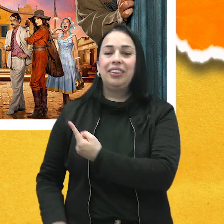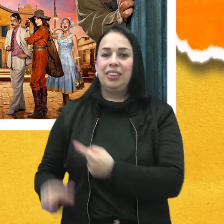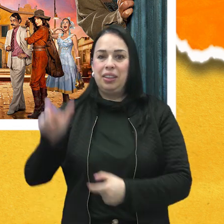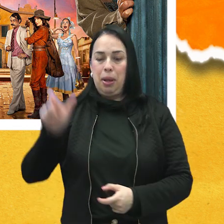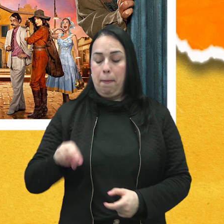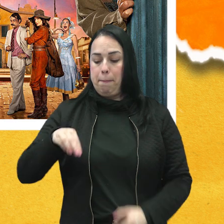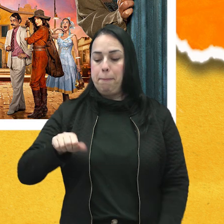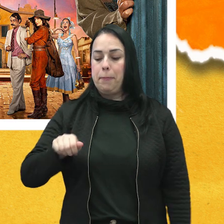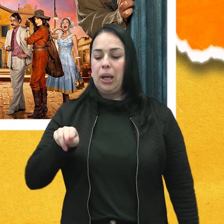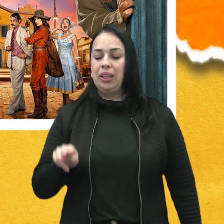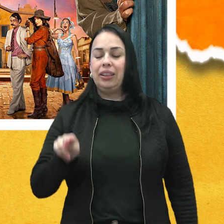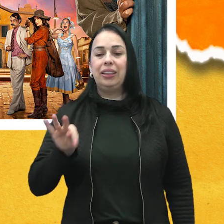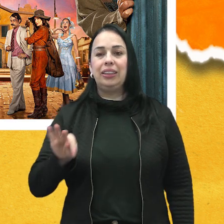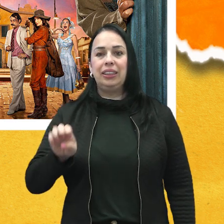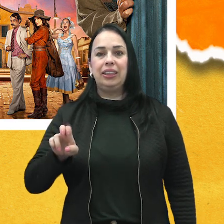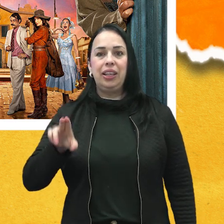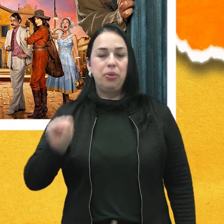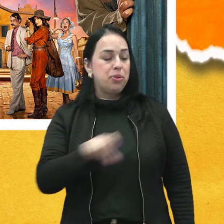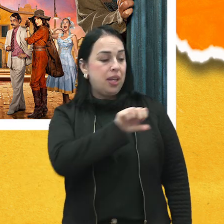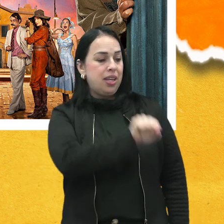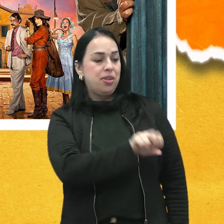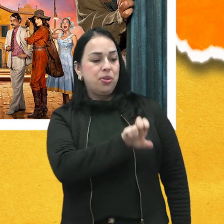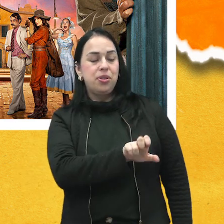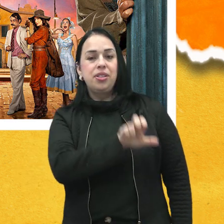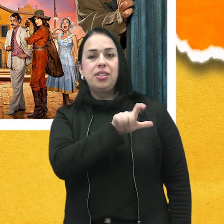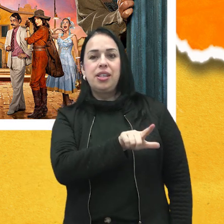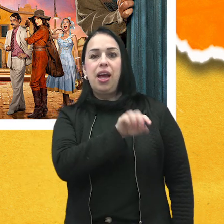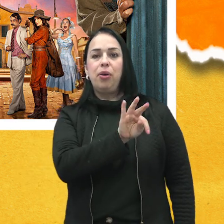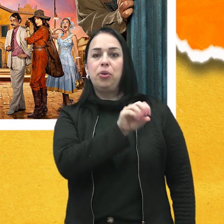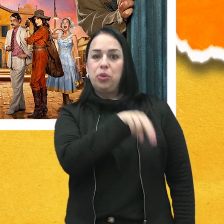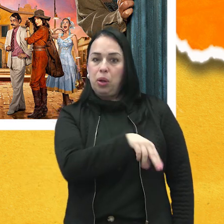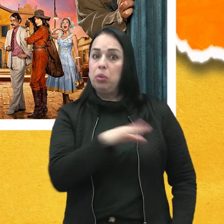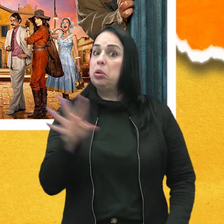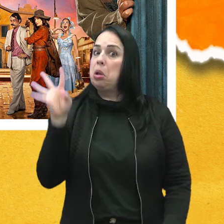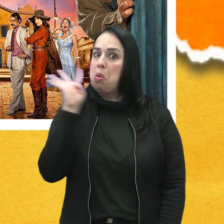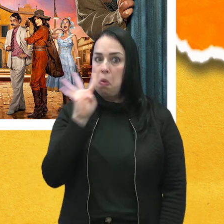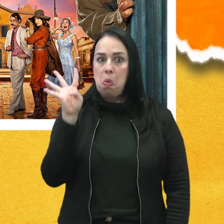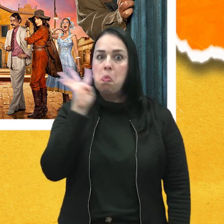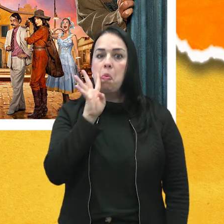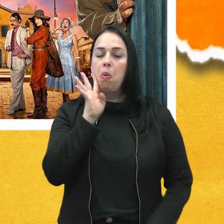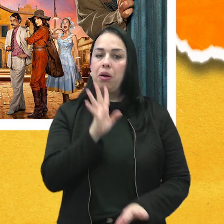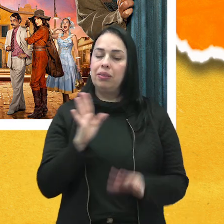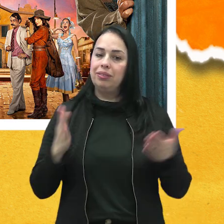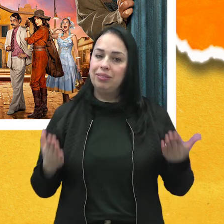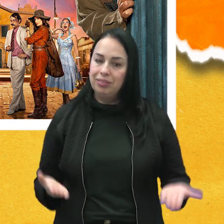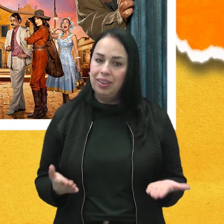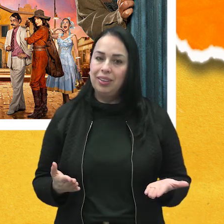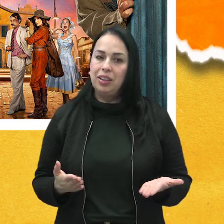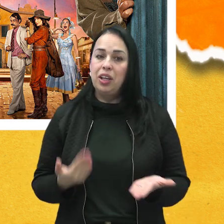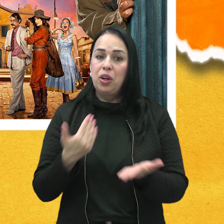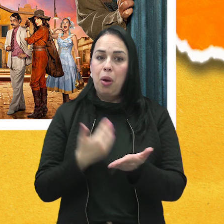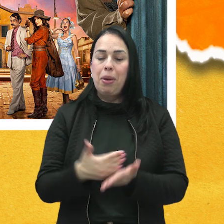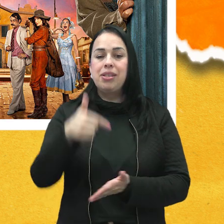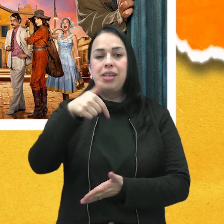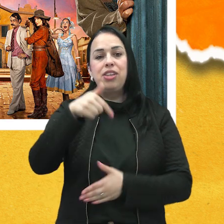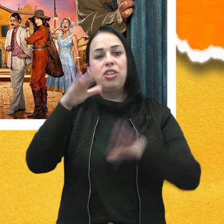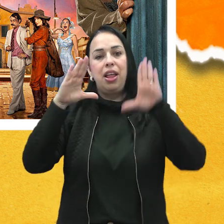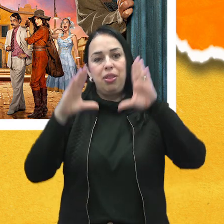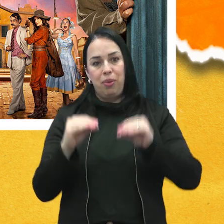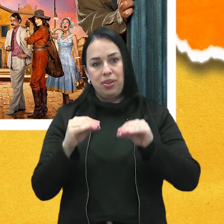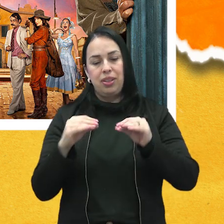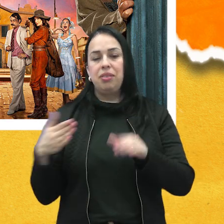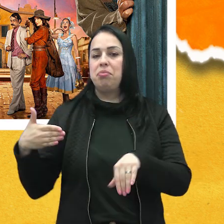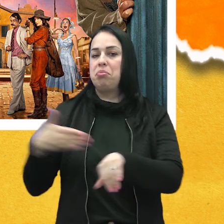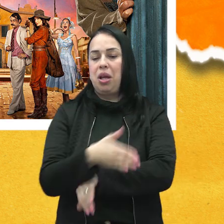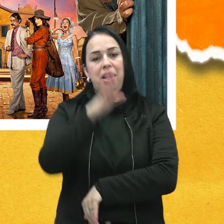Chicó, interpretados por Matheus Nachergali e Celton Mello, em uma nova aventura. Tá bem legal, gente. Então, a sessão começa às